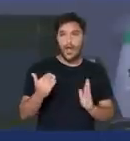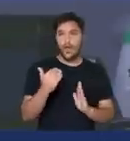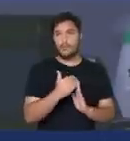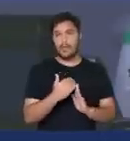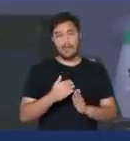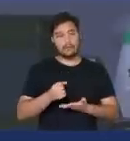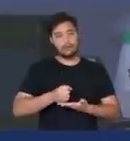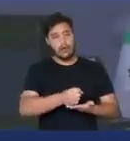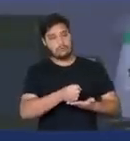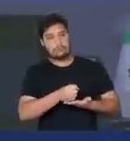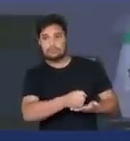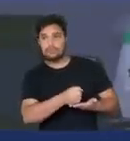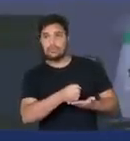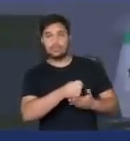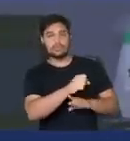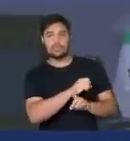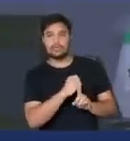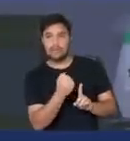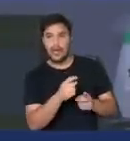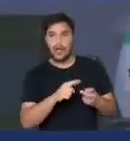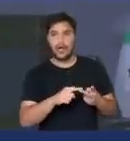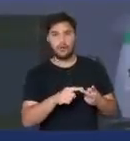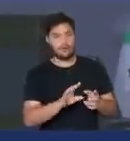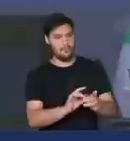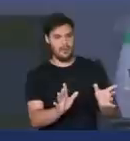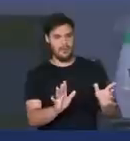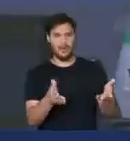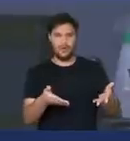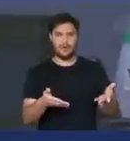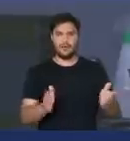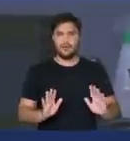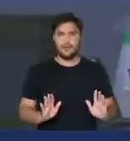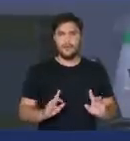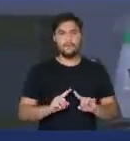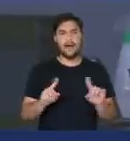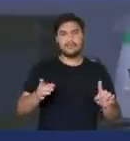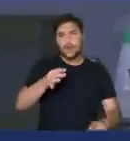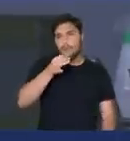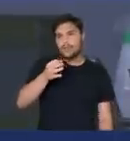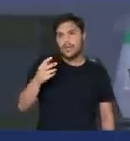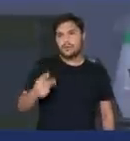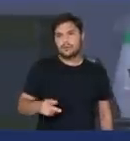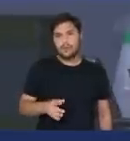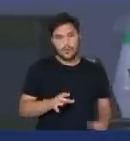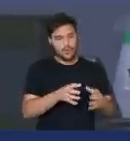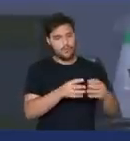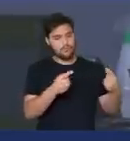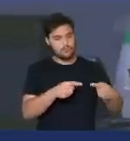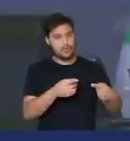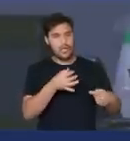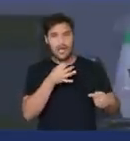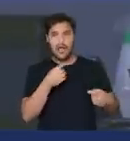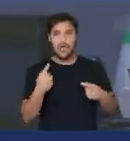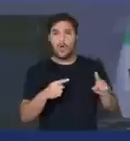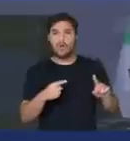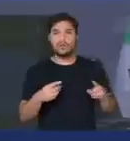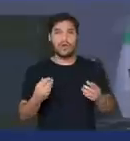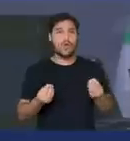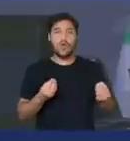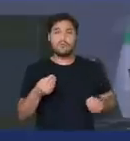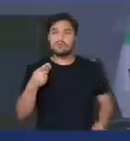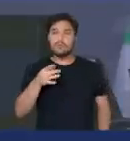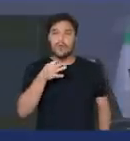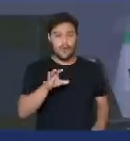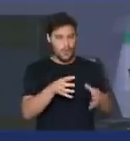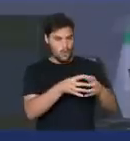dos benefícios sociais e econômicos sejam concedidos. O que a senhora acha disso, dessa crítica da oposição? Você veja, para